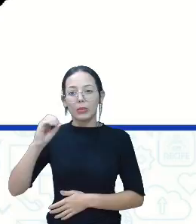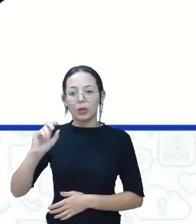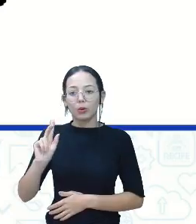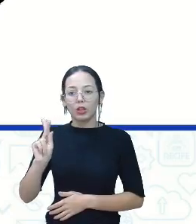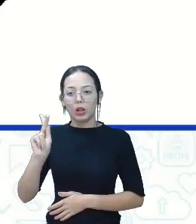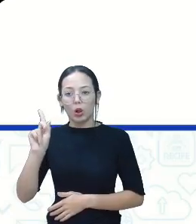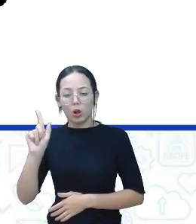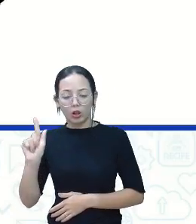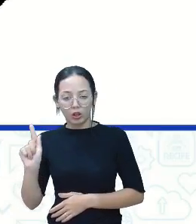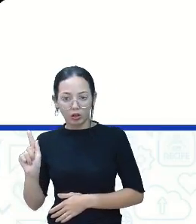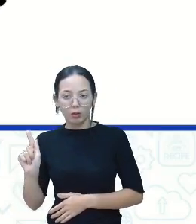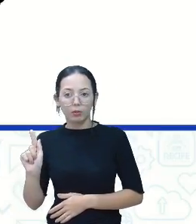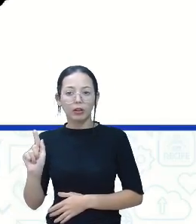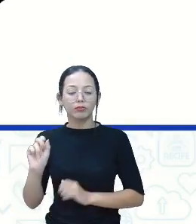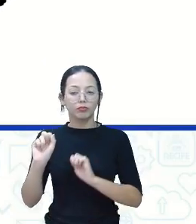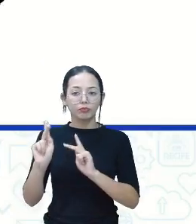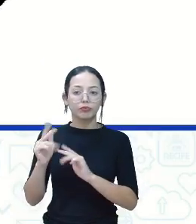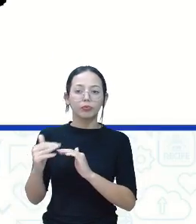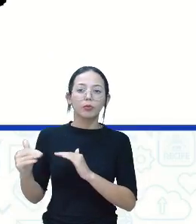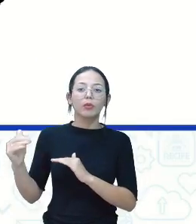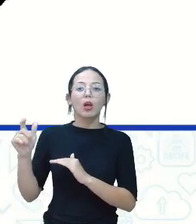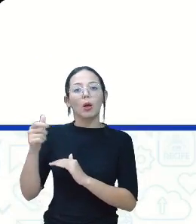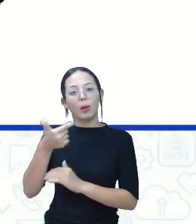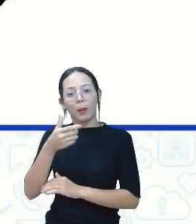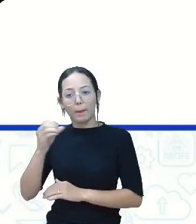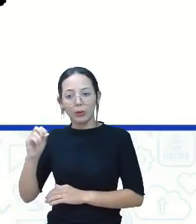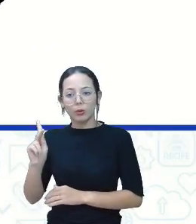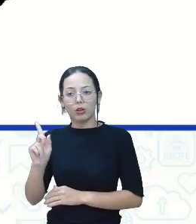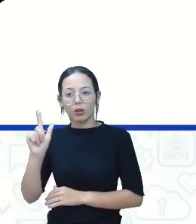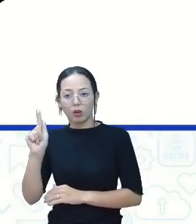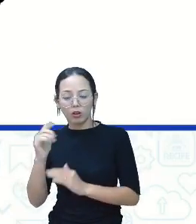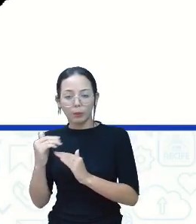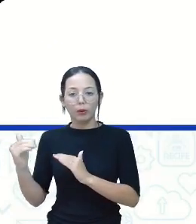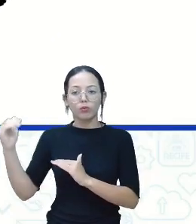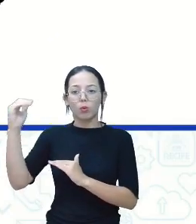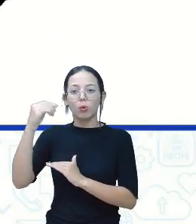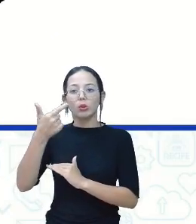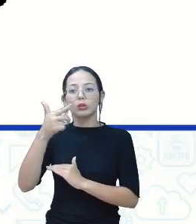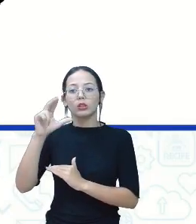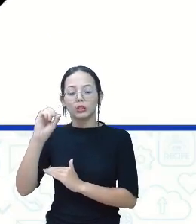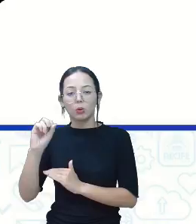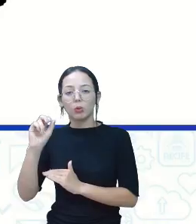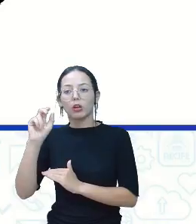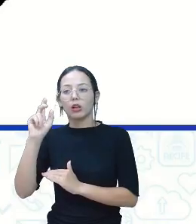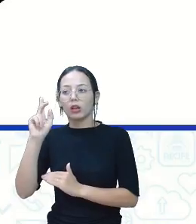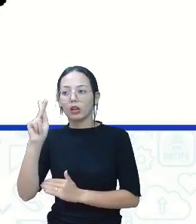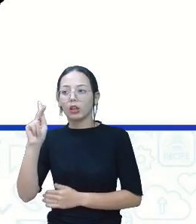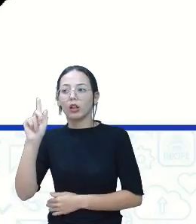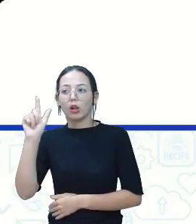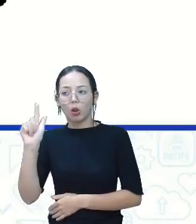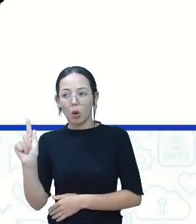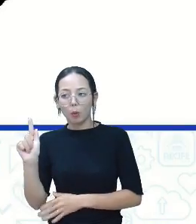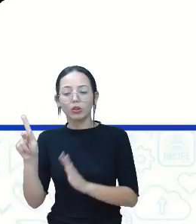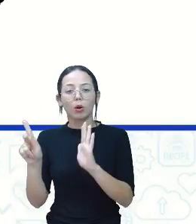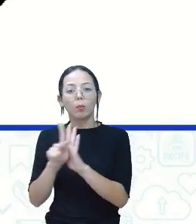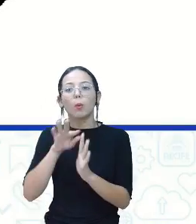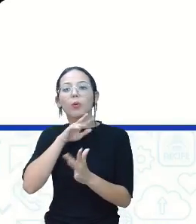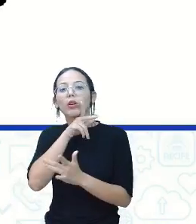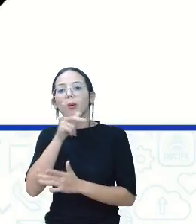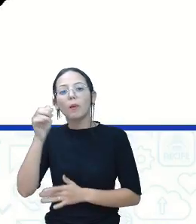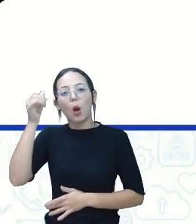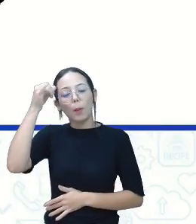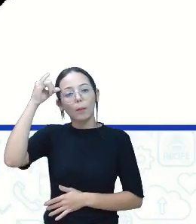ou quilogramas ou grama, 1000 quilogramas no produtor, 250 quilogramas eu coloquei um animal, o